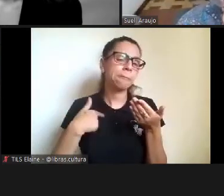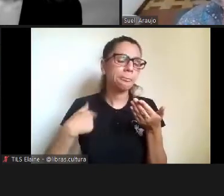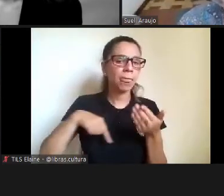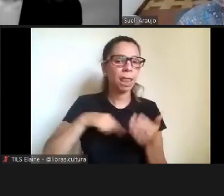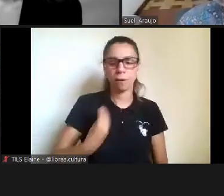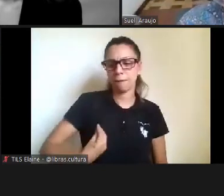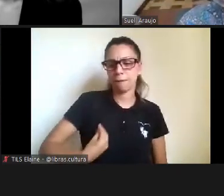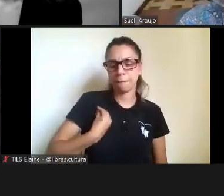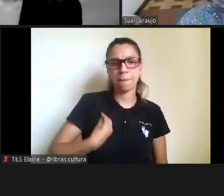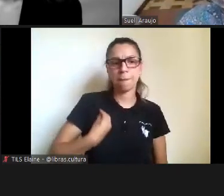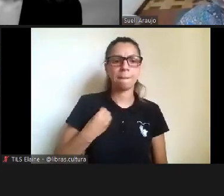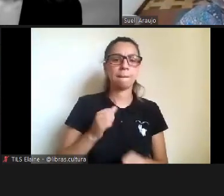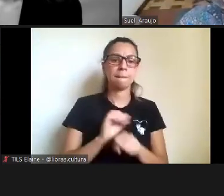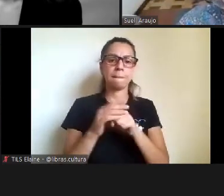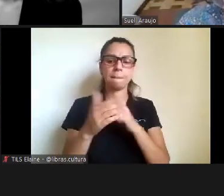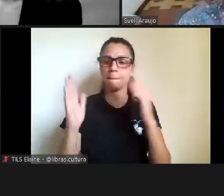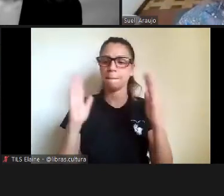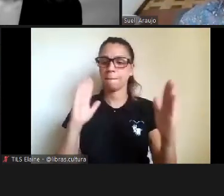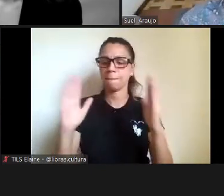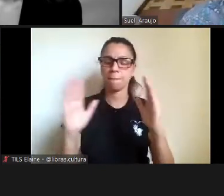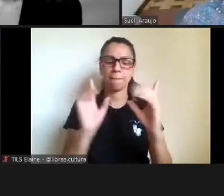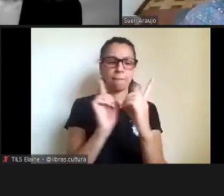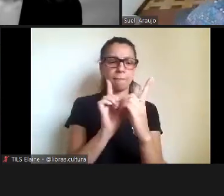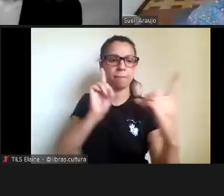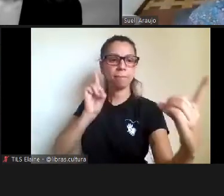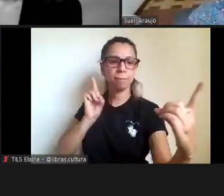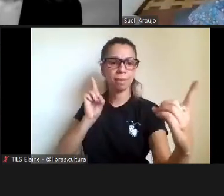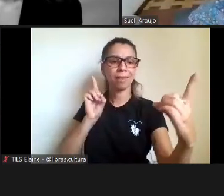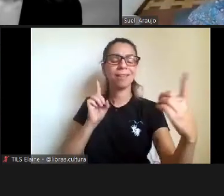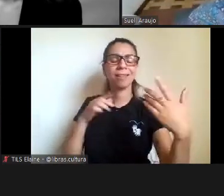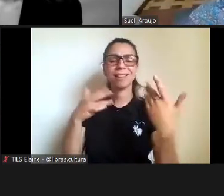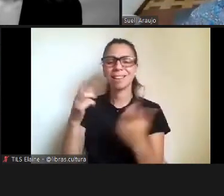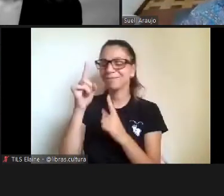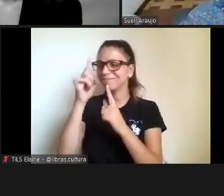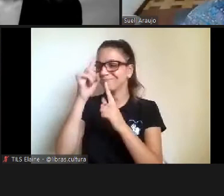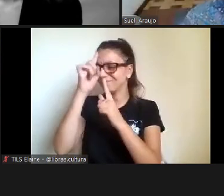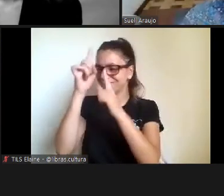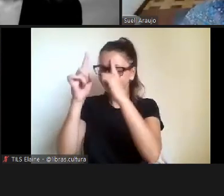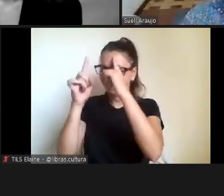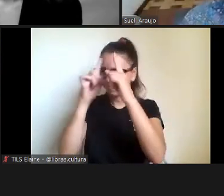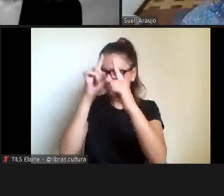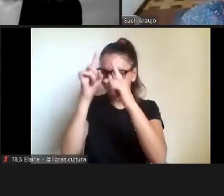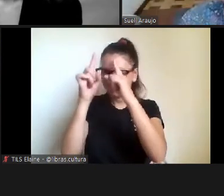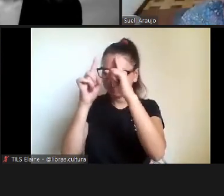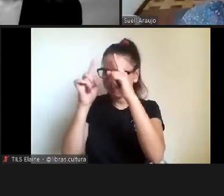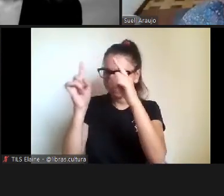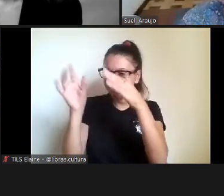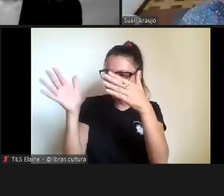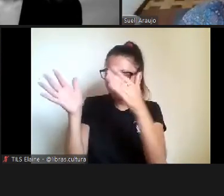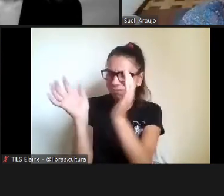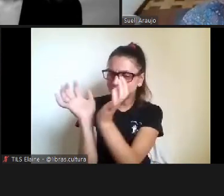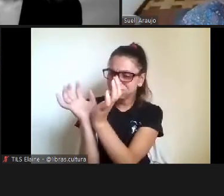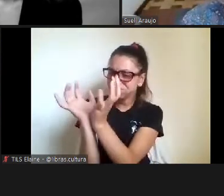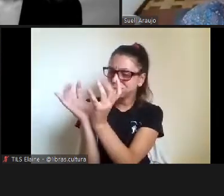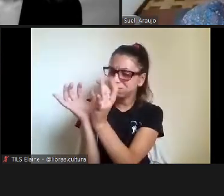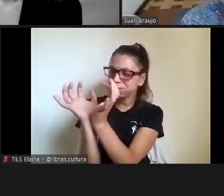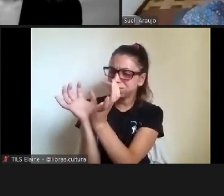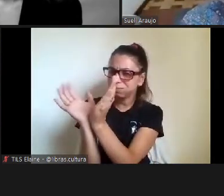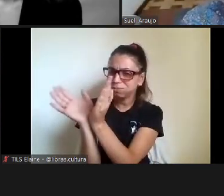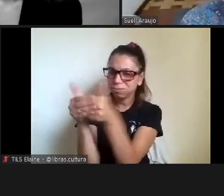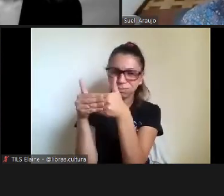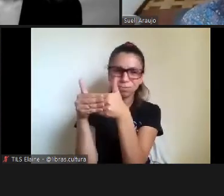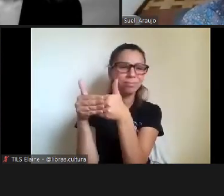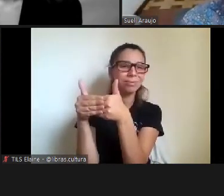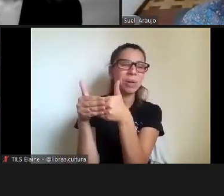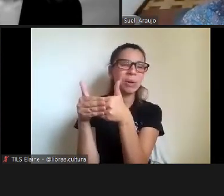período de afastamento, a minha criatividade, ela foi quase nula, assim. Então, e